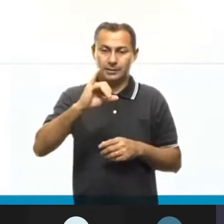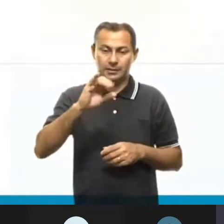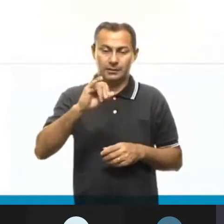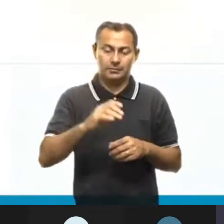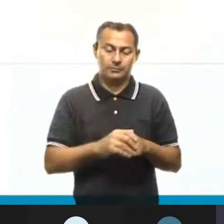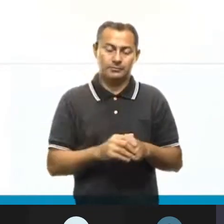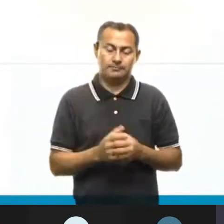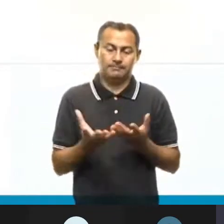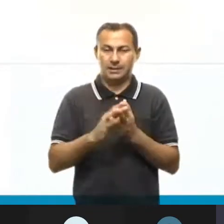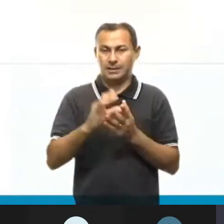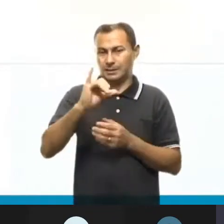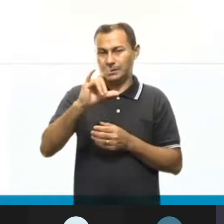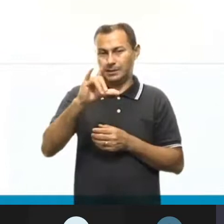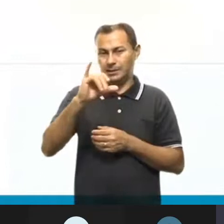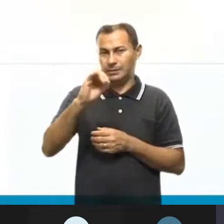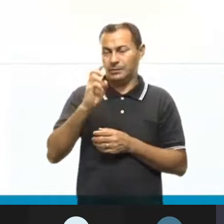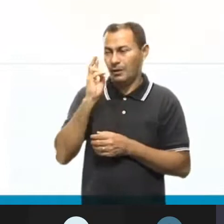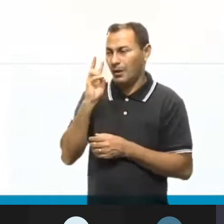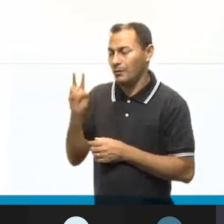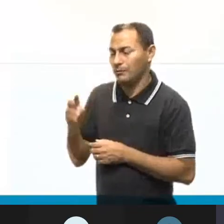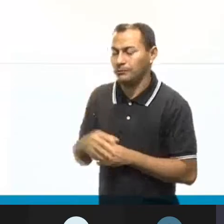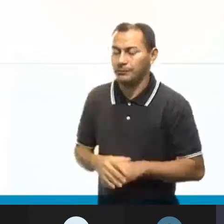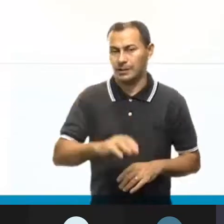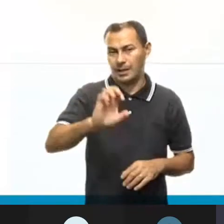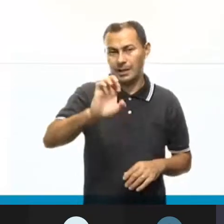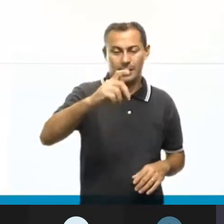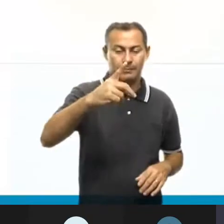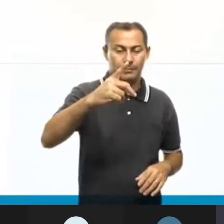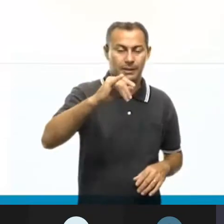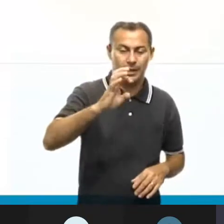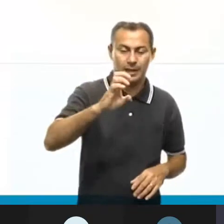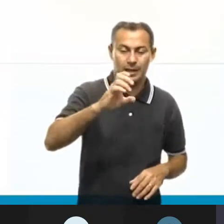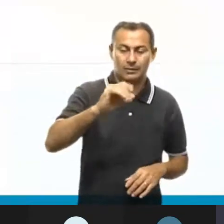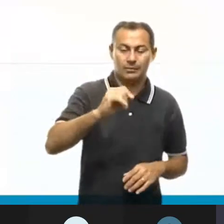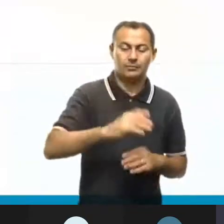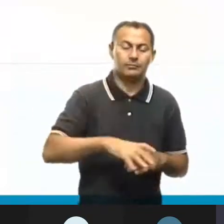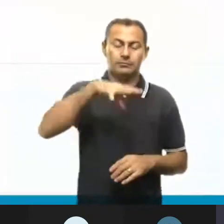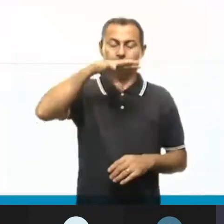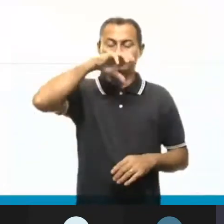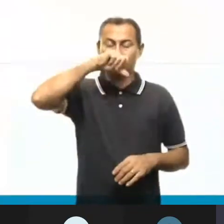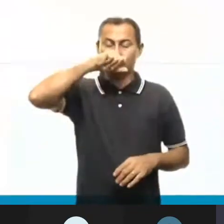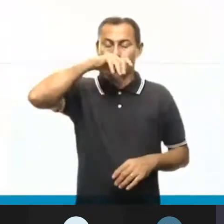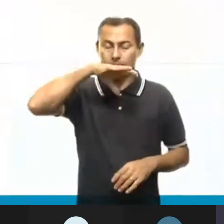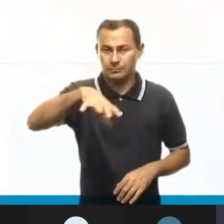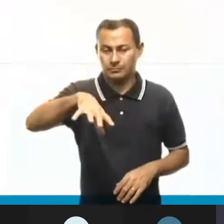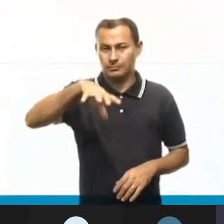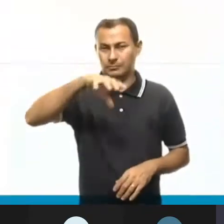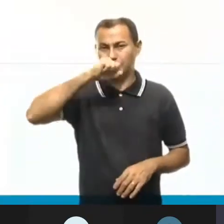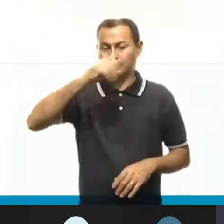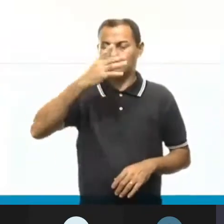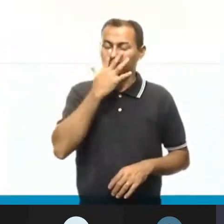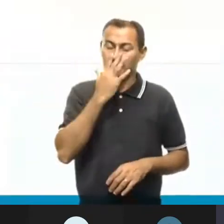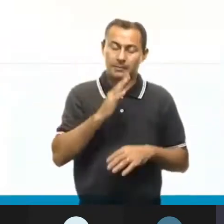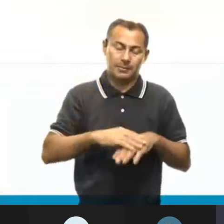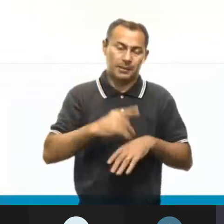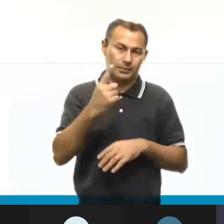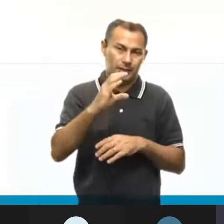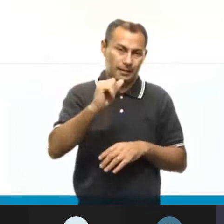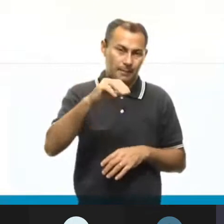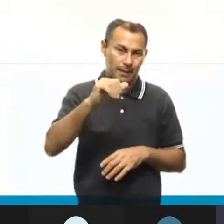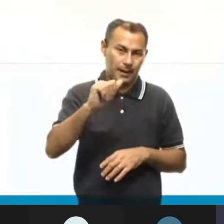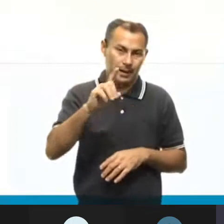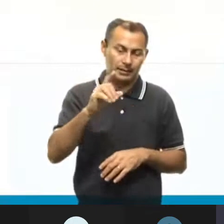esse sombreado aqui são os cílios, ó, né? O epitélio, que é o epitélio respiratório, né? Então, a gente parece que tem mais de uma camada,